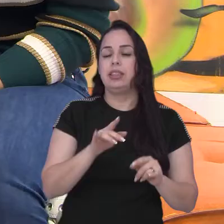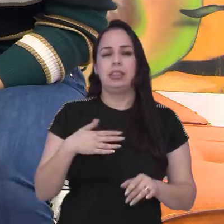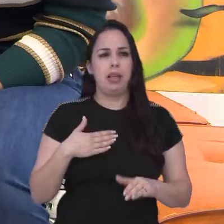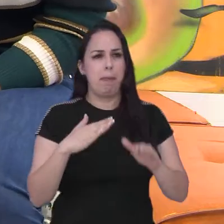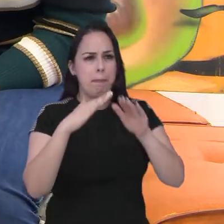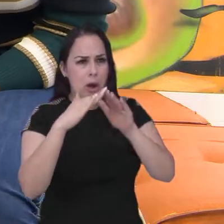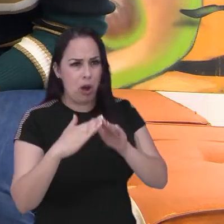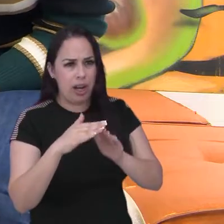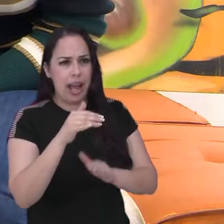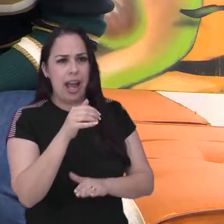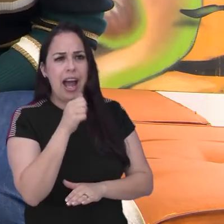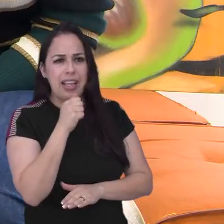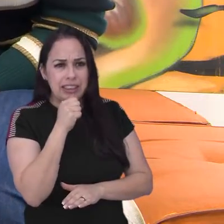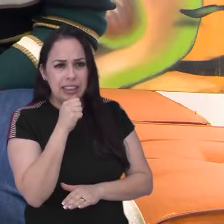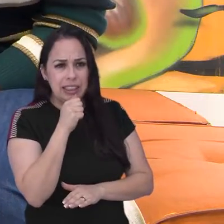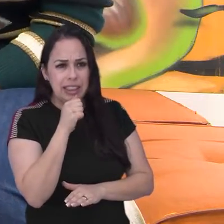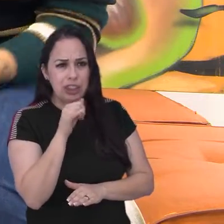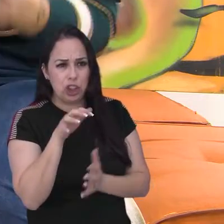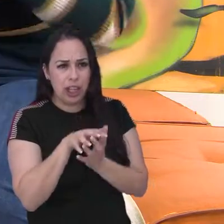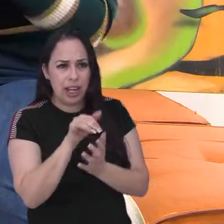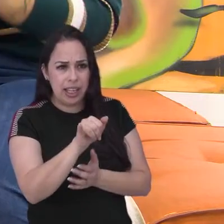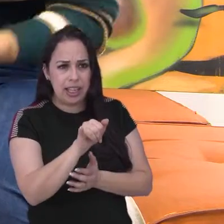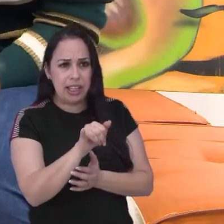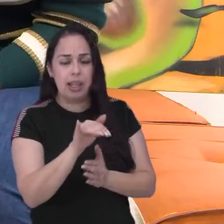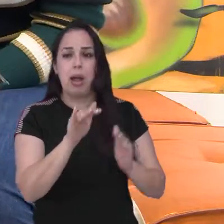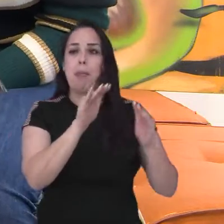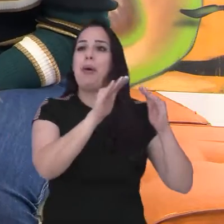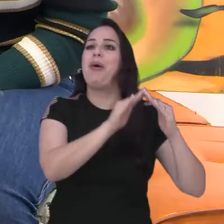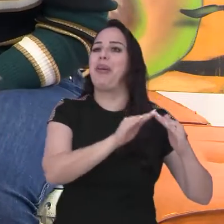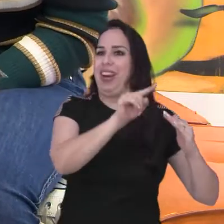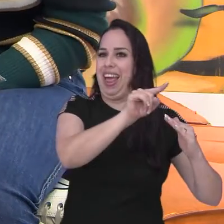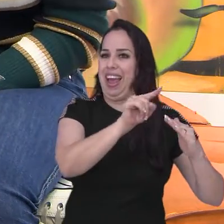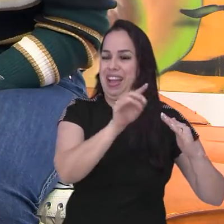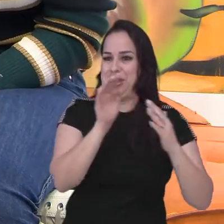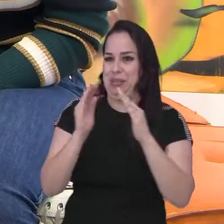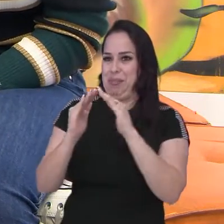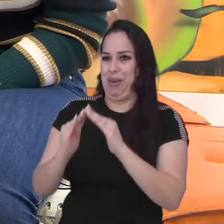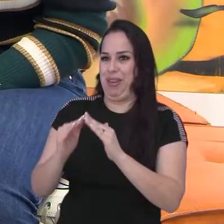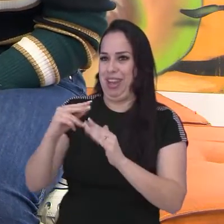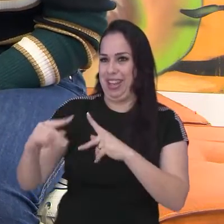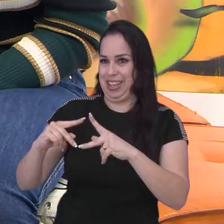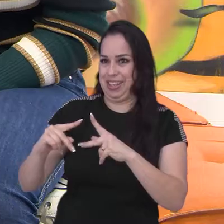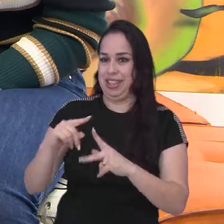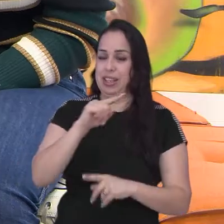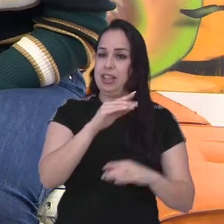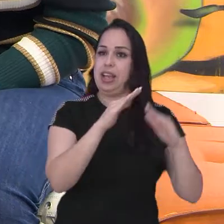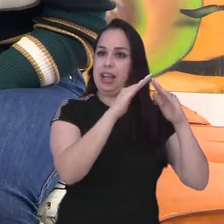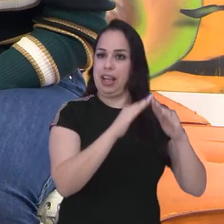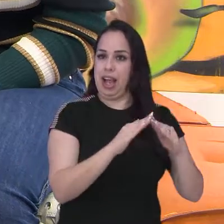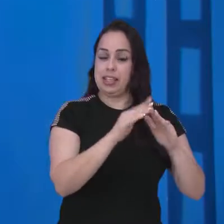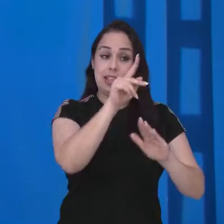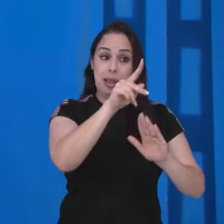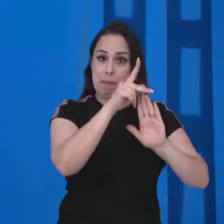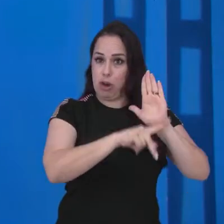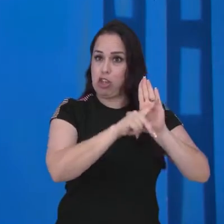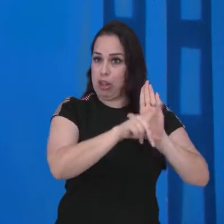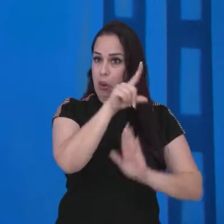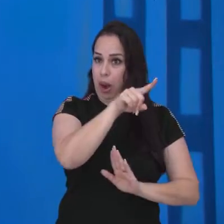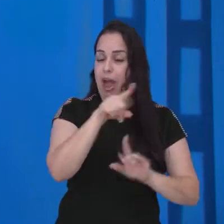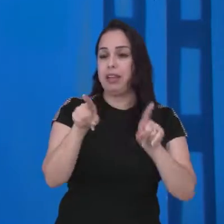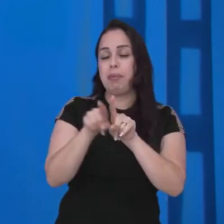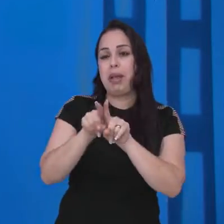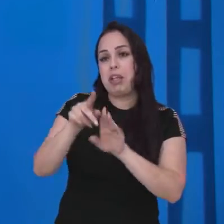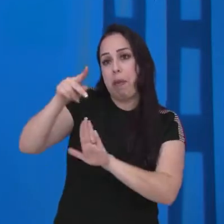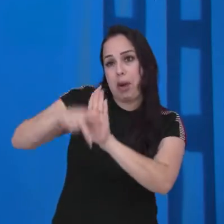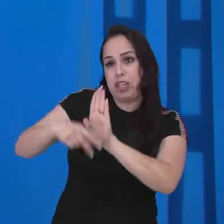Você mora? Eu moro lá e moro aqui. Ah, tá. Né? Eu falo que eu moro lá porque, tipo assim, a gente tem casa lá porque a maioria dos projetos é lá. E eu moro